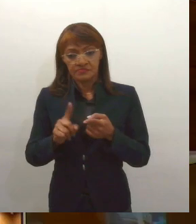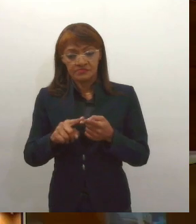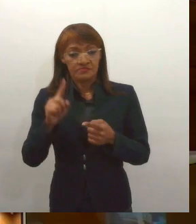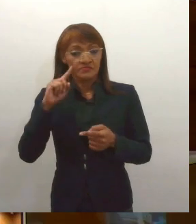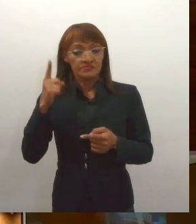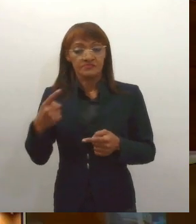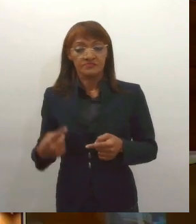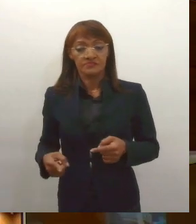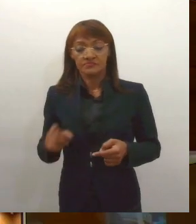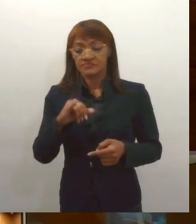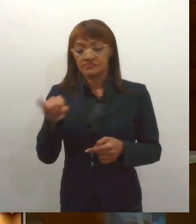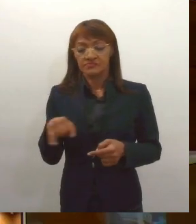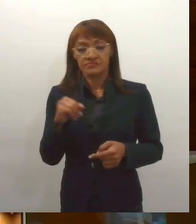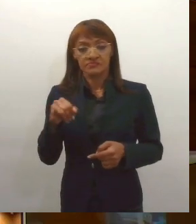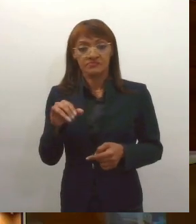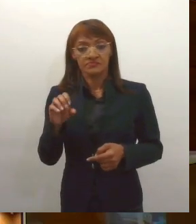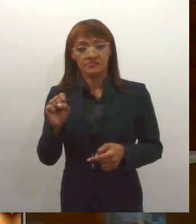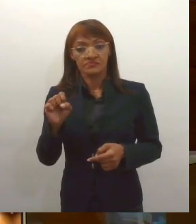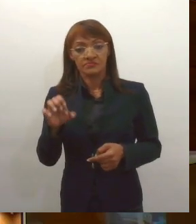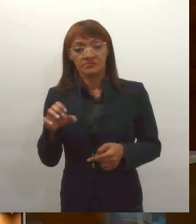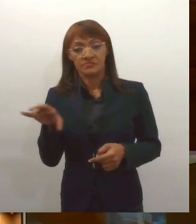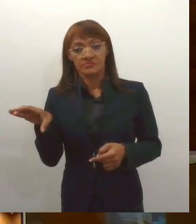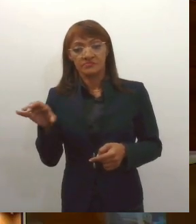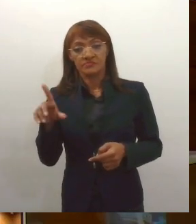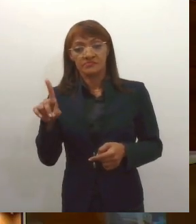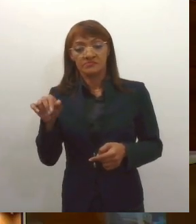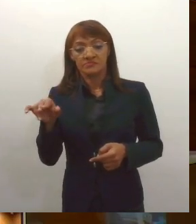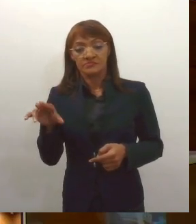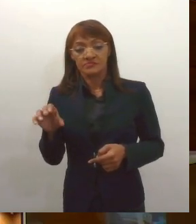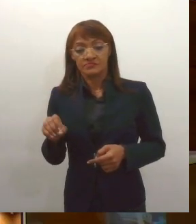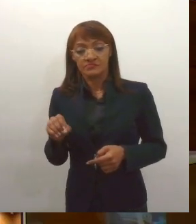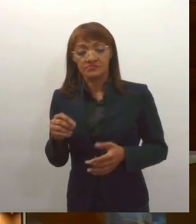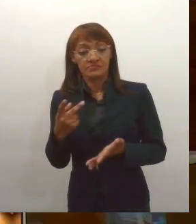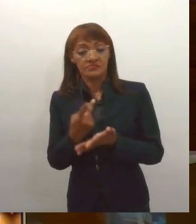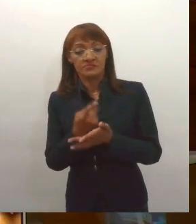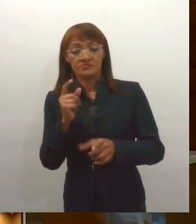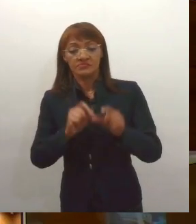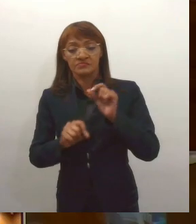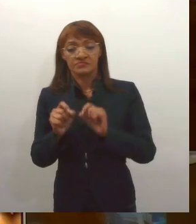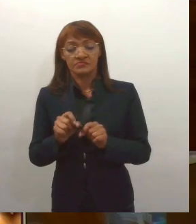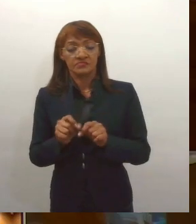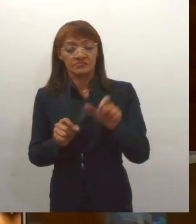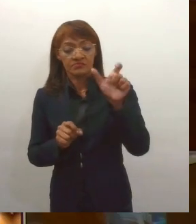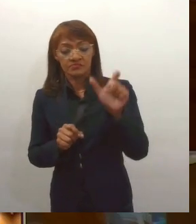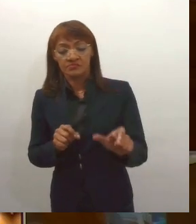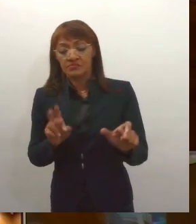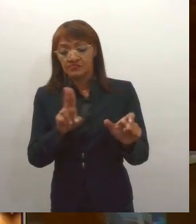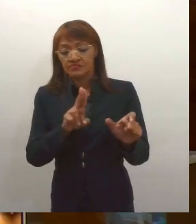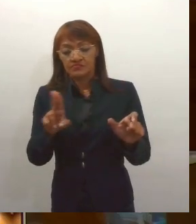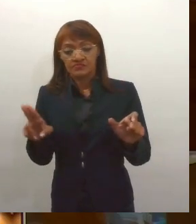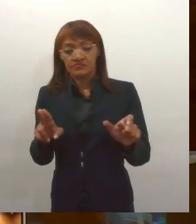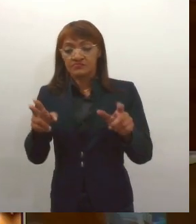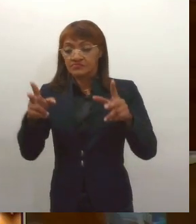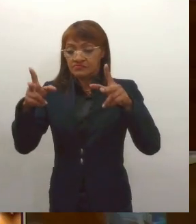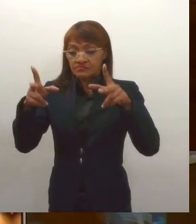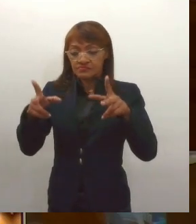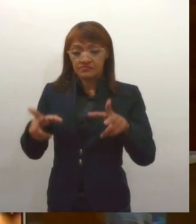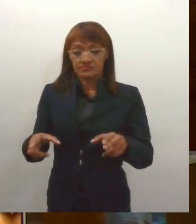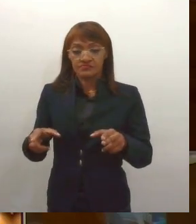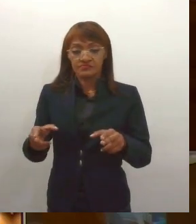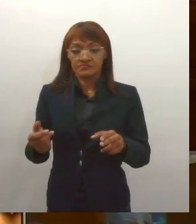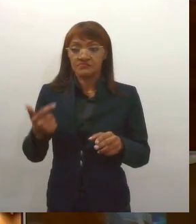pelo fato de ele né ter o mesmo nome de um suposto a todo homicídio do